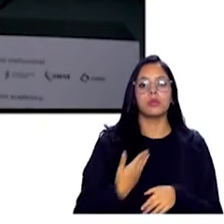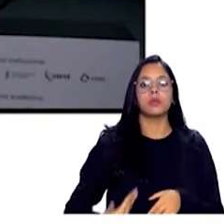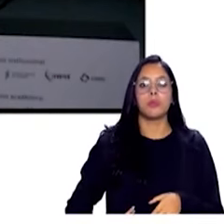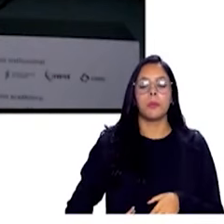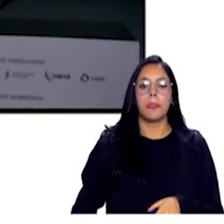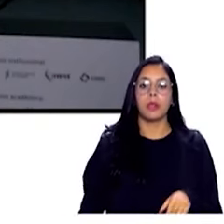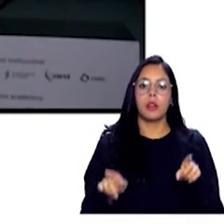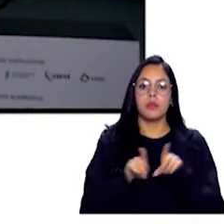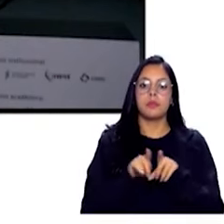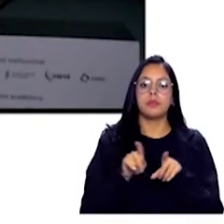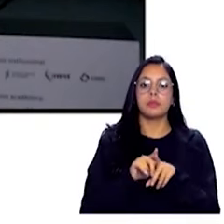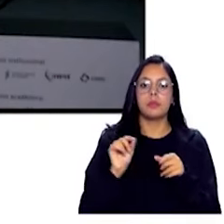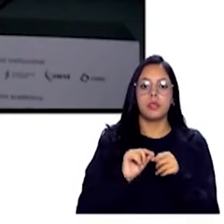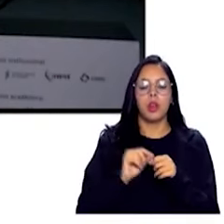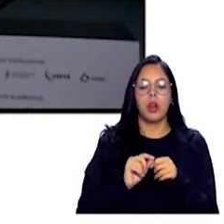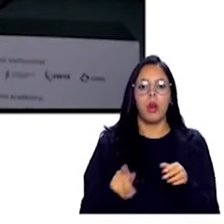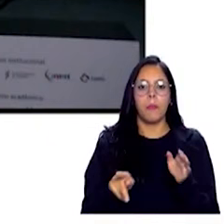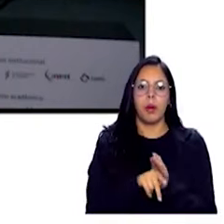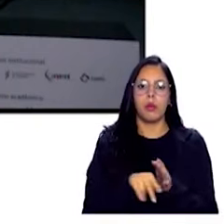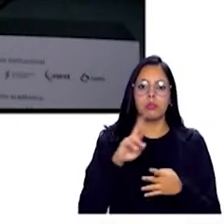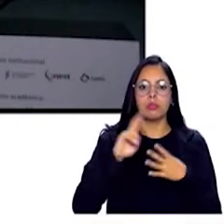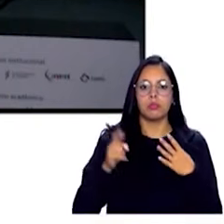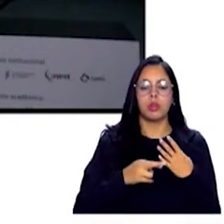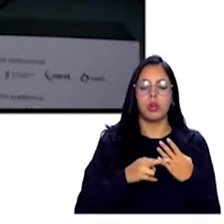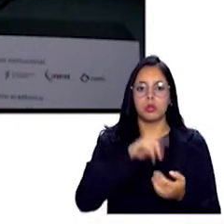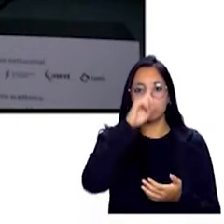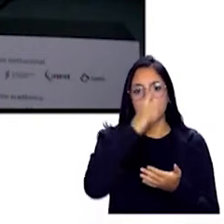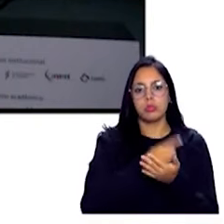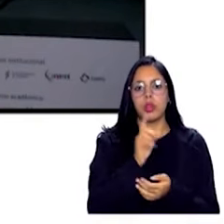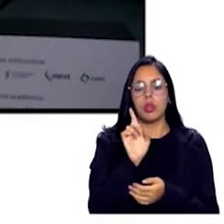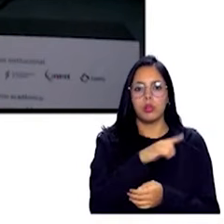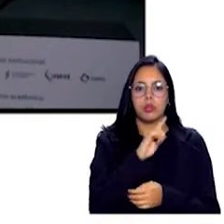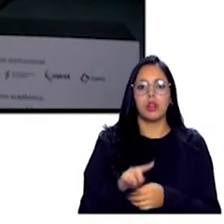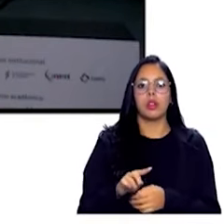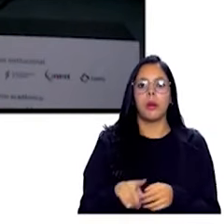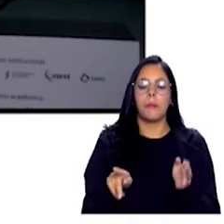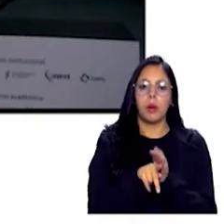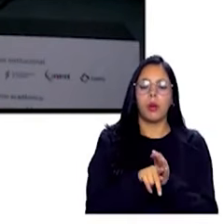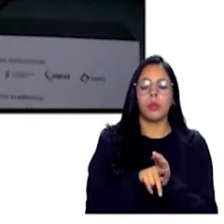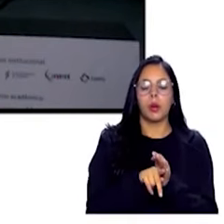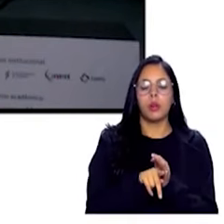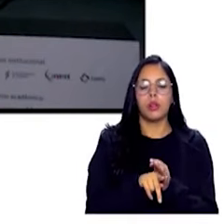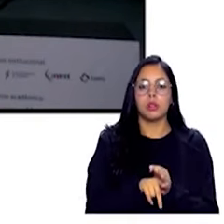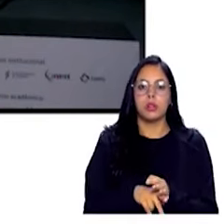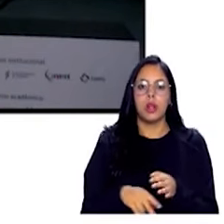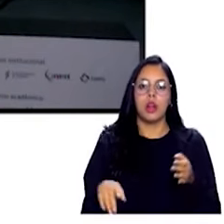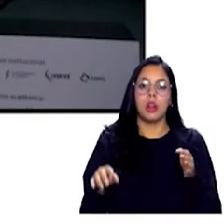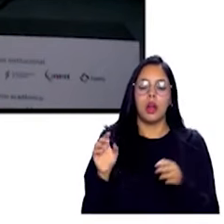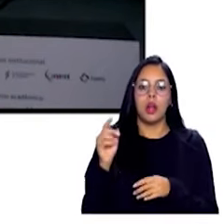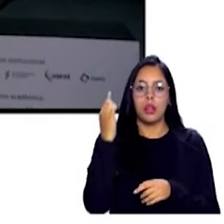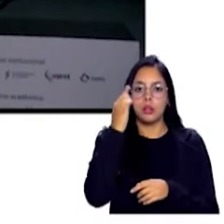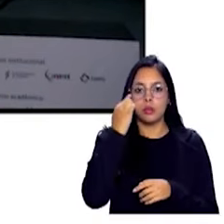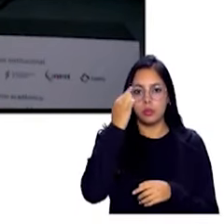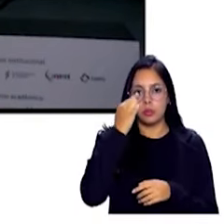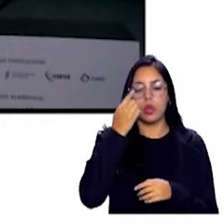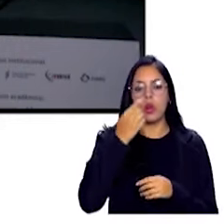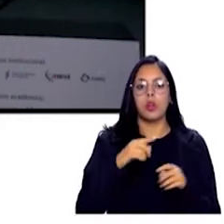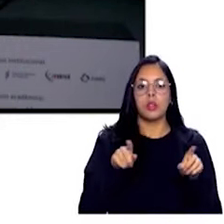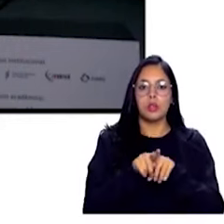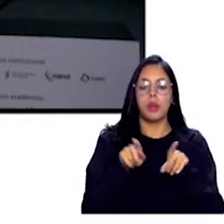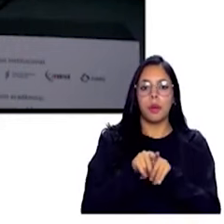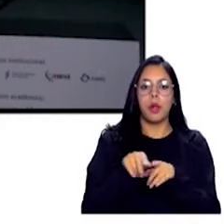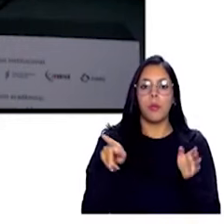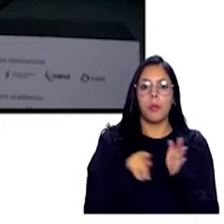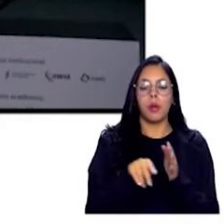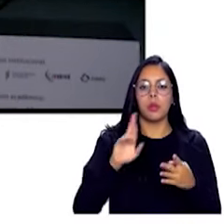histórico do recurso de cassação desde sua formação espanhola original e a forma de recurso de cassação recurso